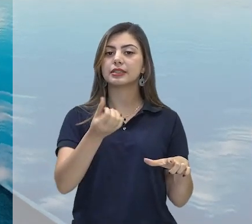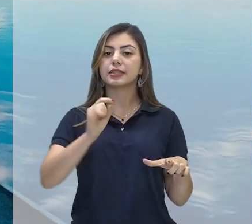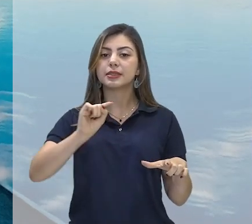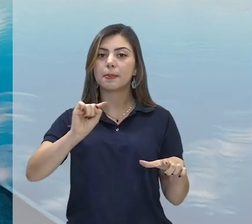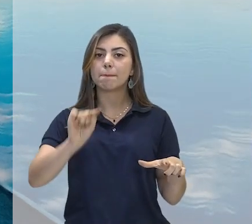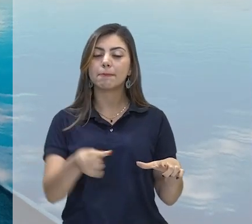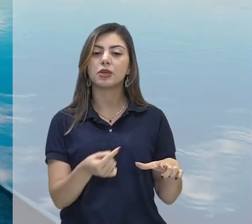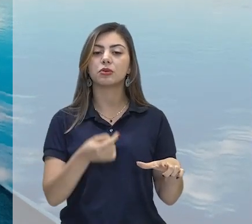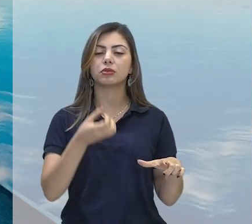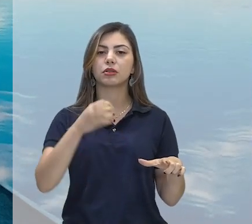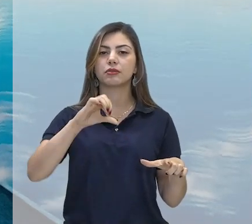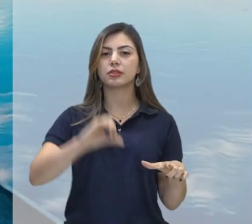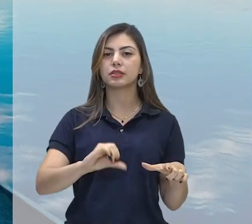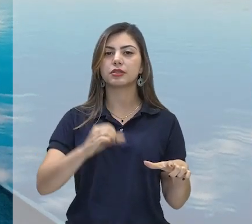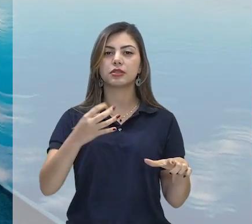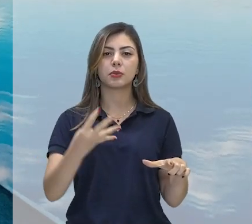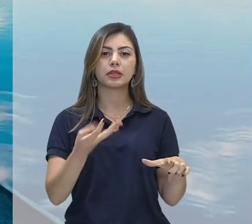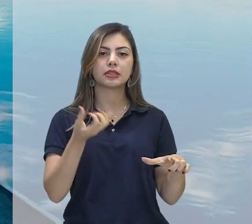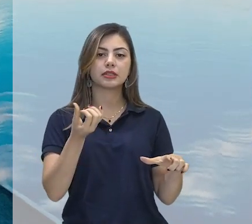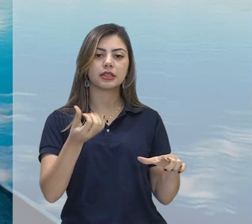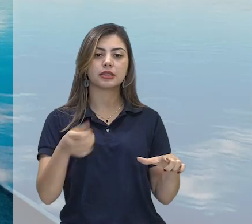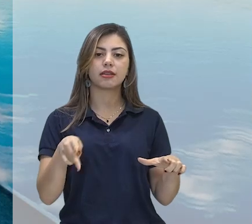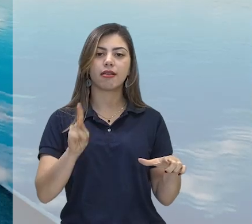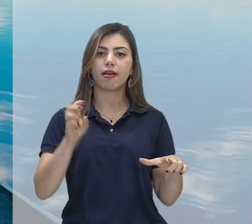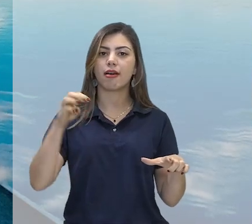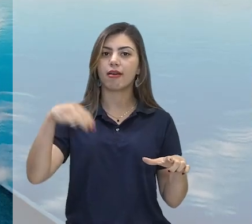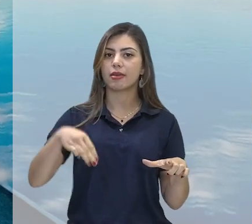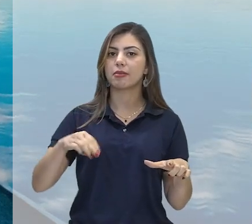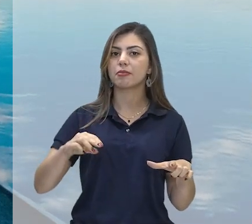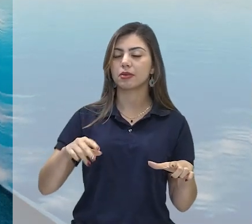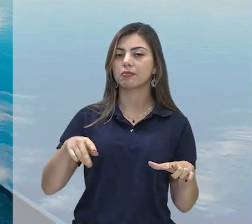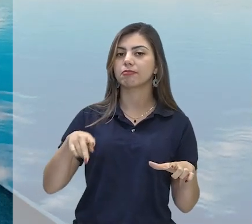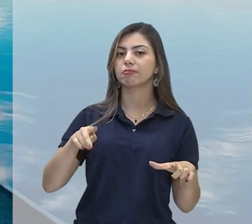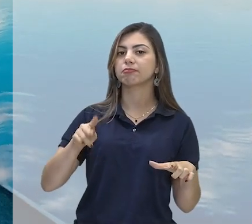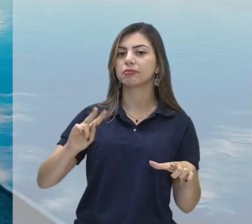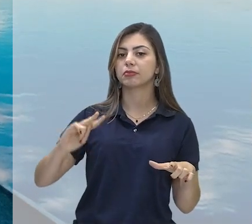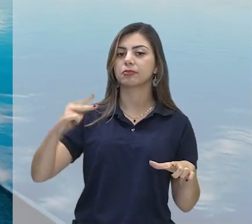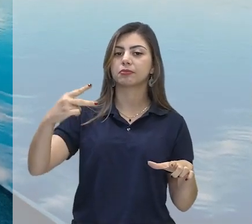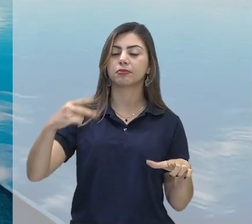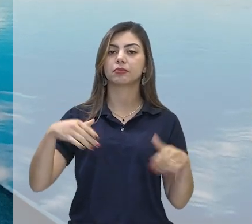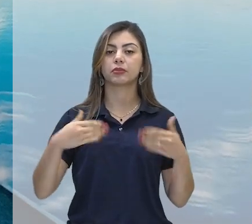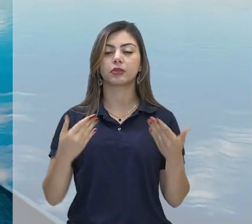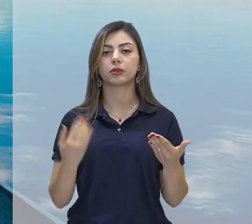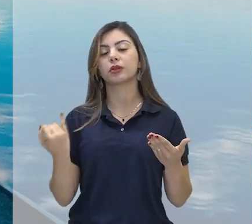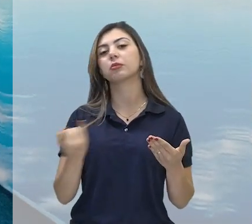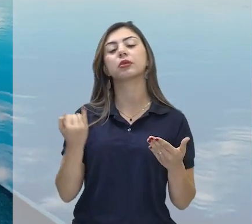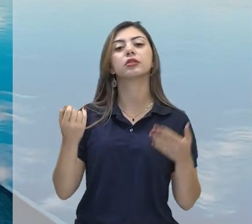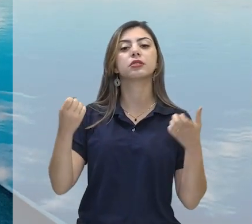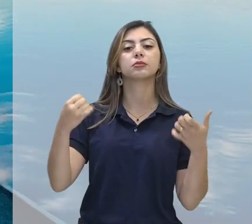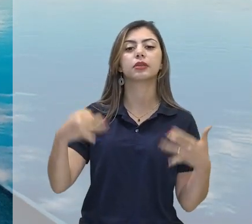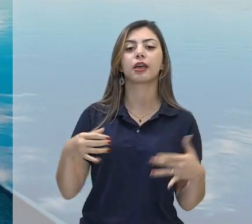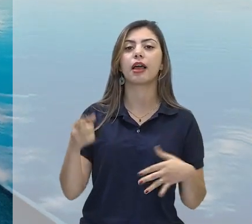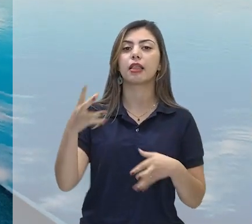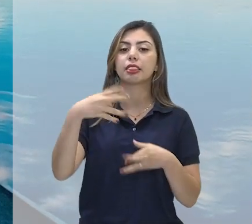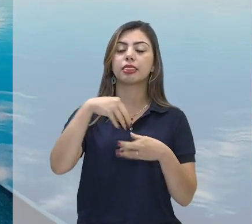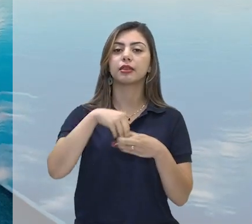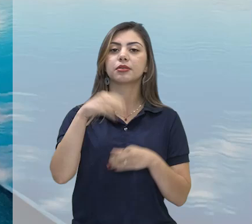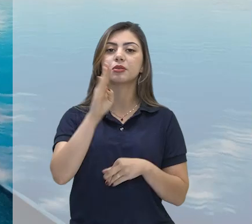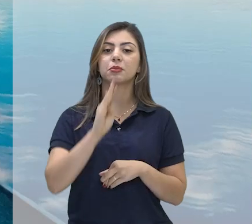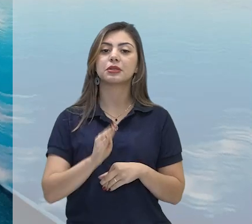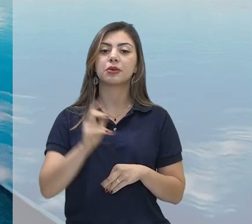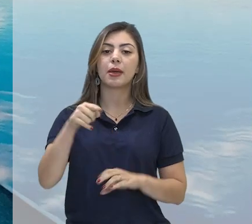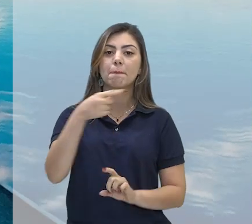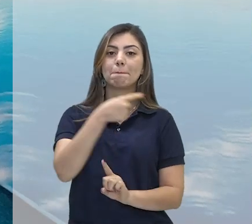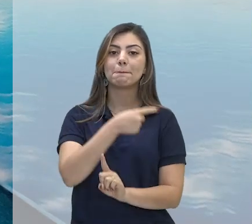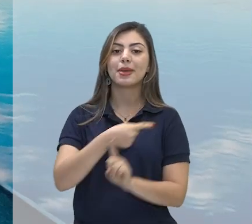4.196.943 quilômetros quadrados. E o importante de colocar é que dentro do Brasil, ela vai corresponder a quase metade do